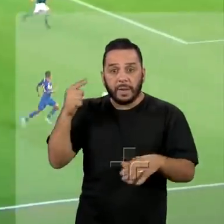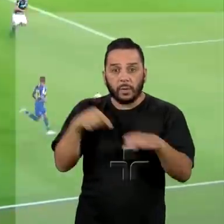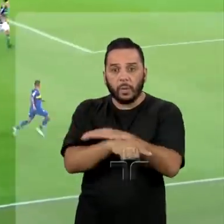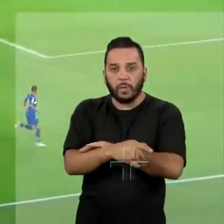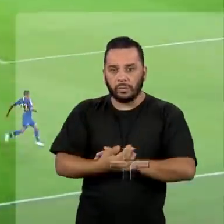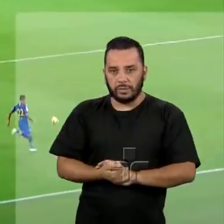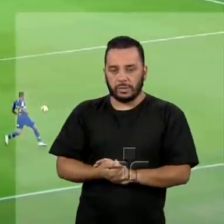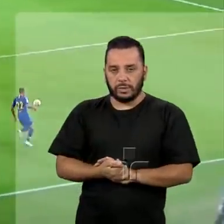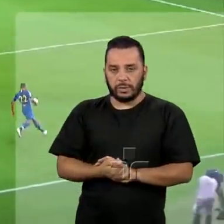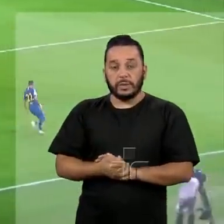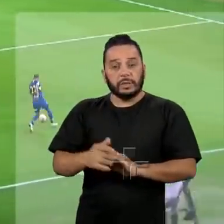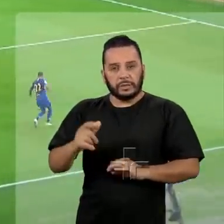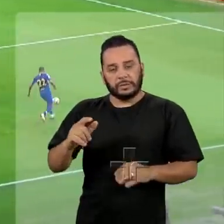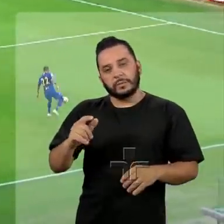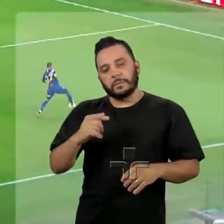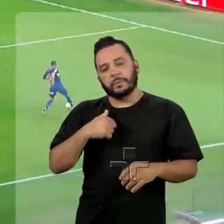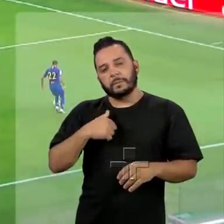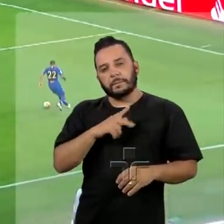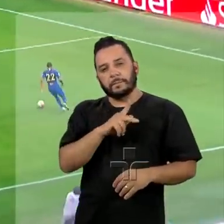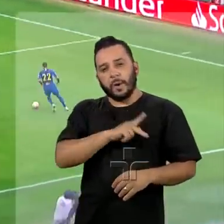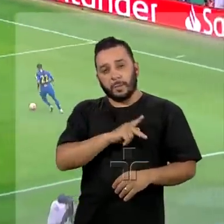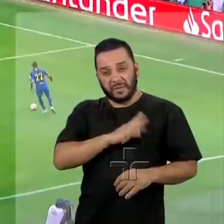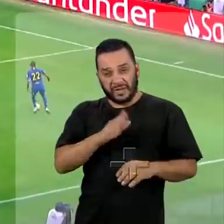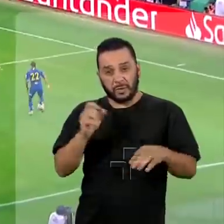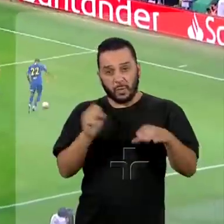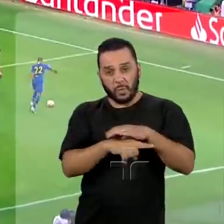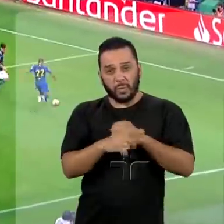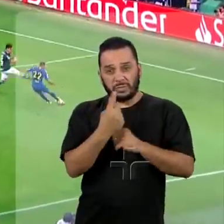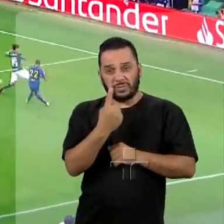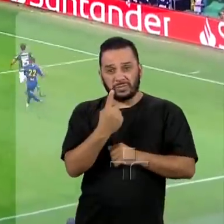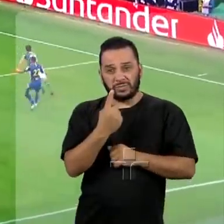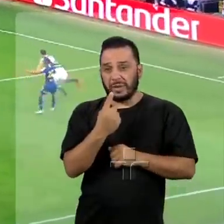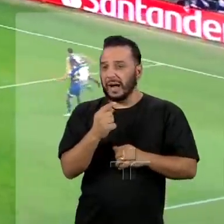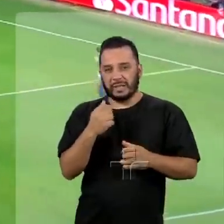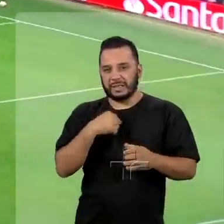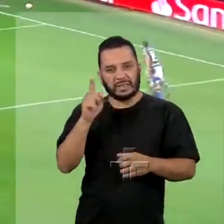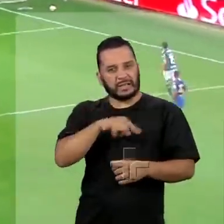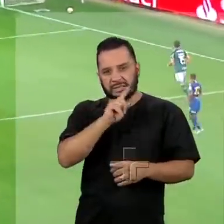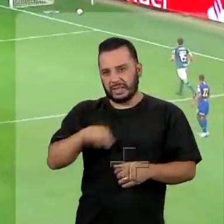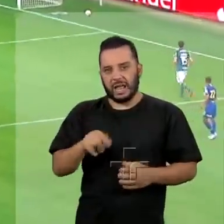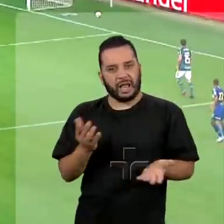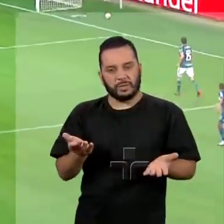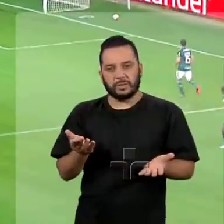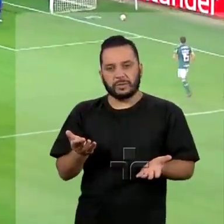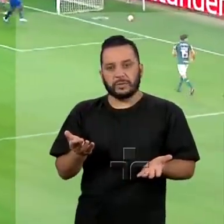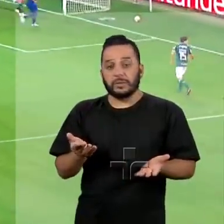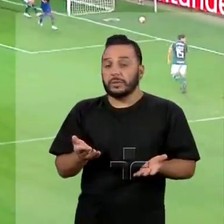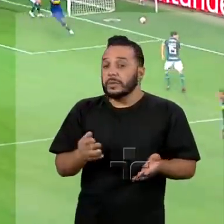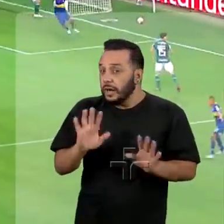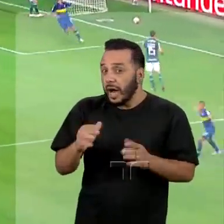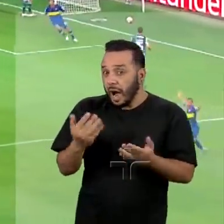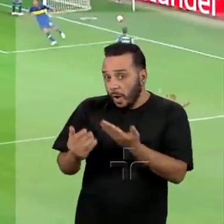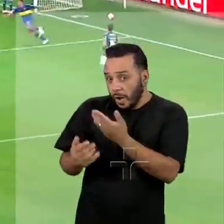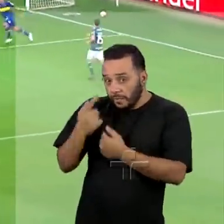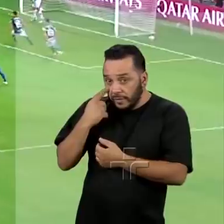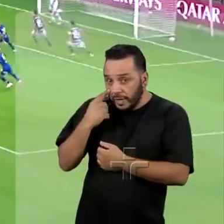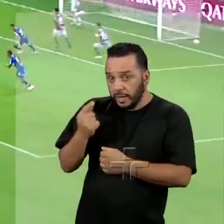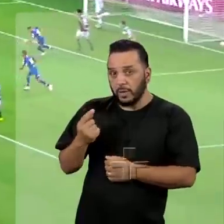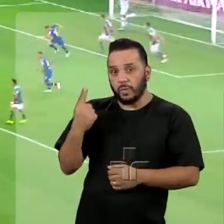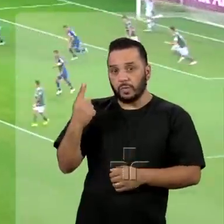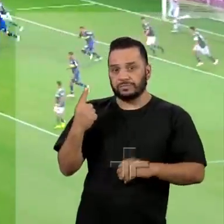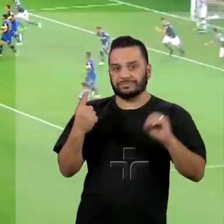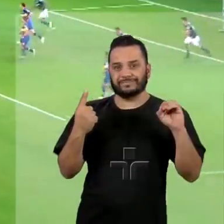disso, o Palmeiras tinha conseguido fazer 1-0, mas o gol acabou anulado pelo árbitro de vídeo. A gente já fala disso, tá aí o Ávila fazendo